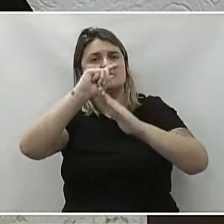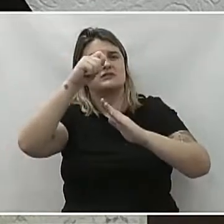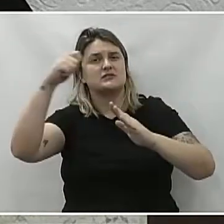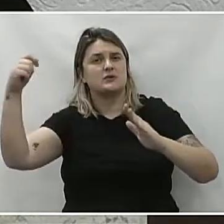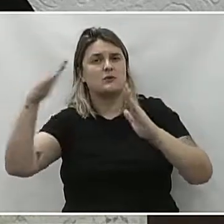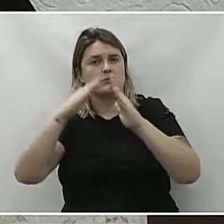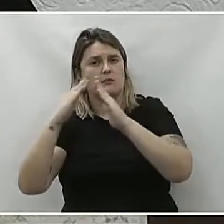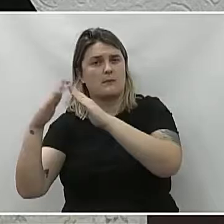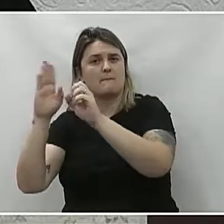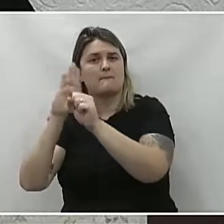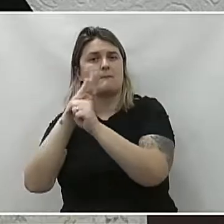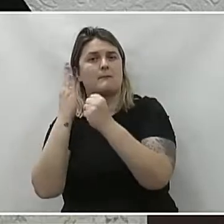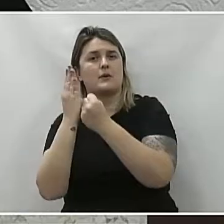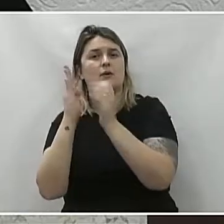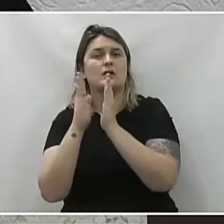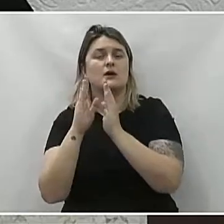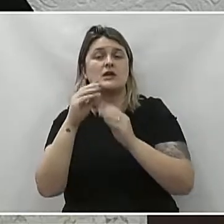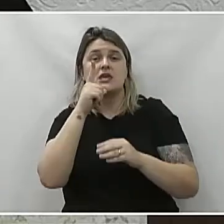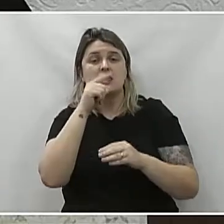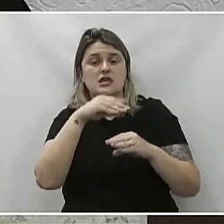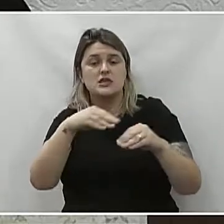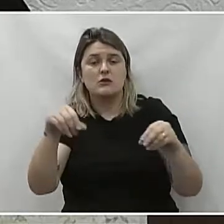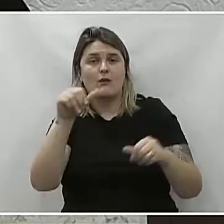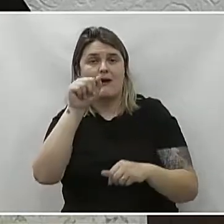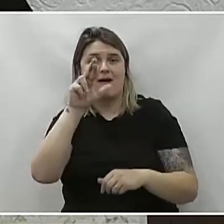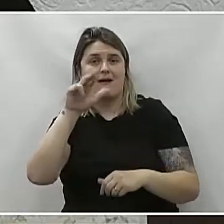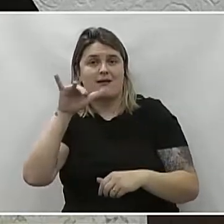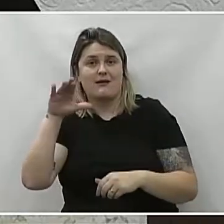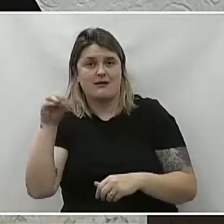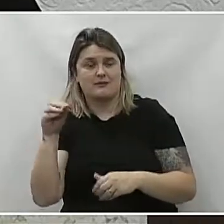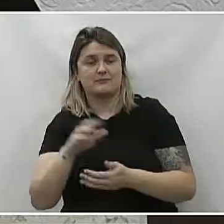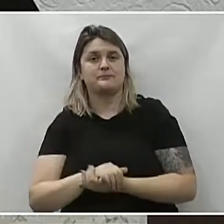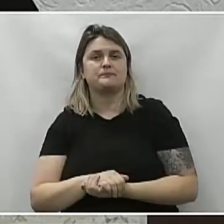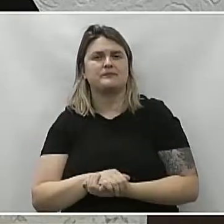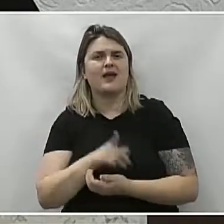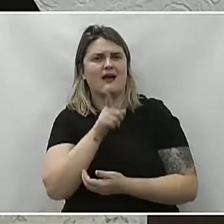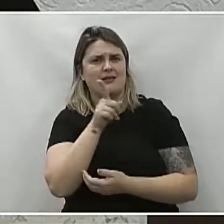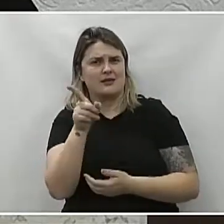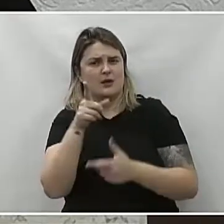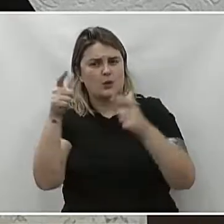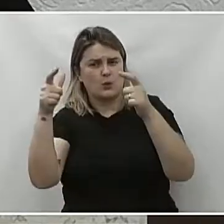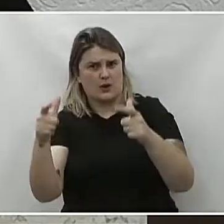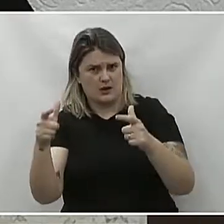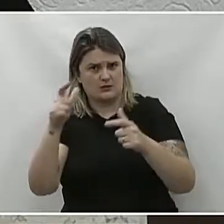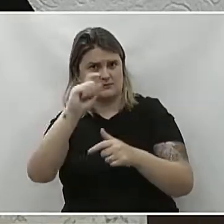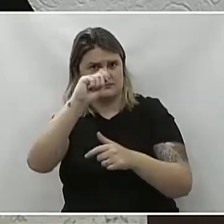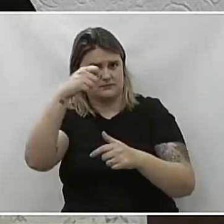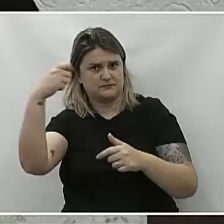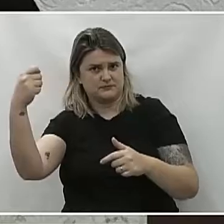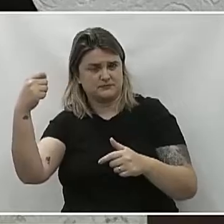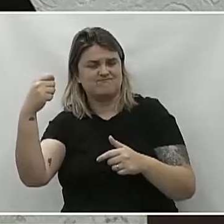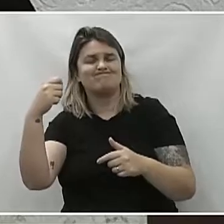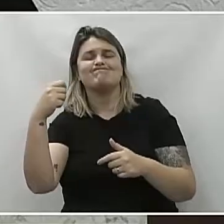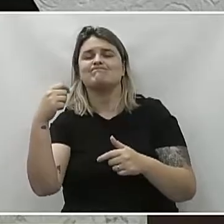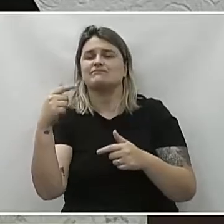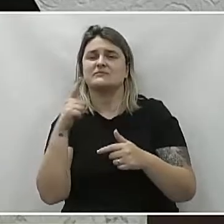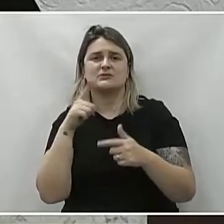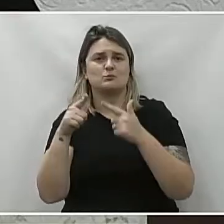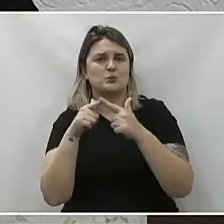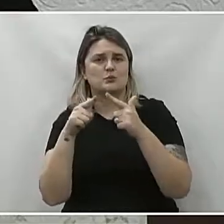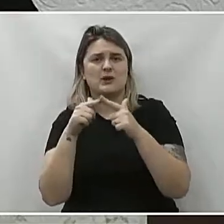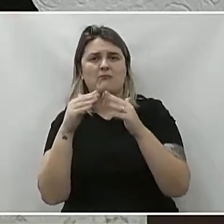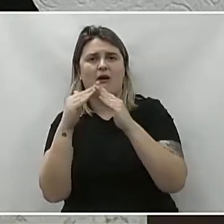bairro Rio da Areia, de nosso município. Justificativa. A referida associação encontra-se em